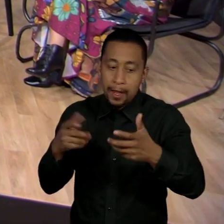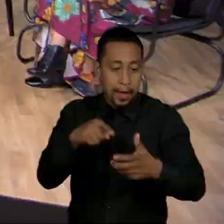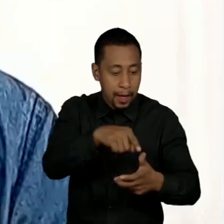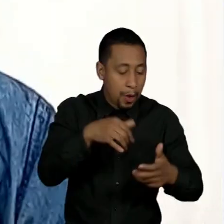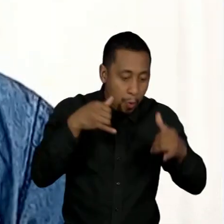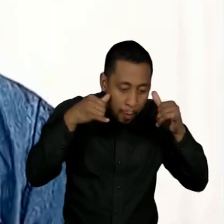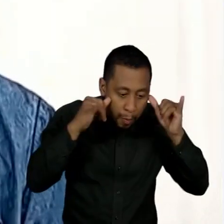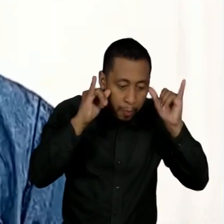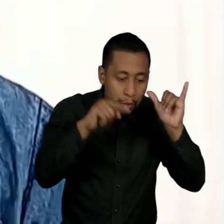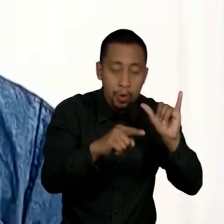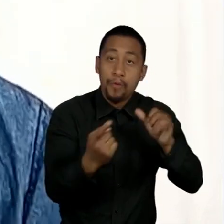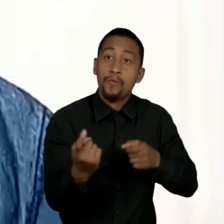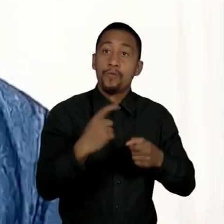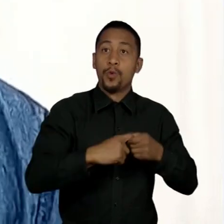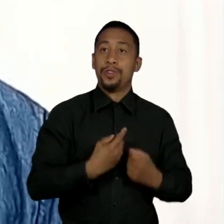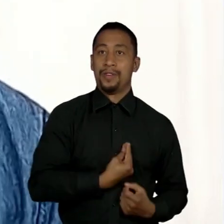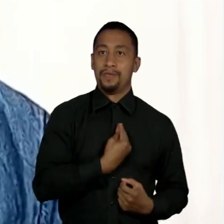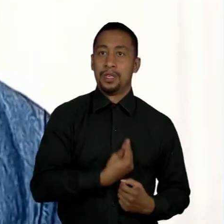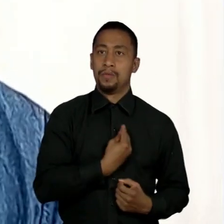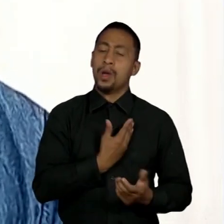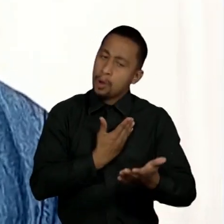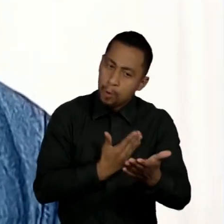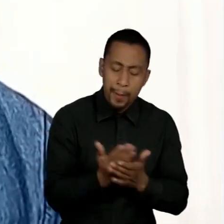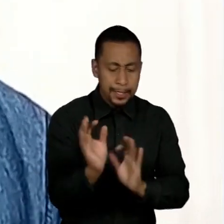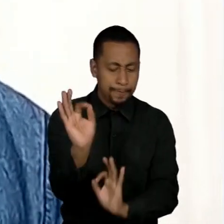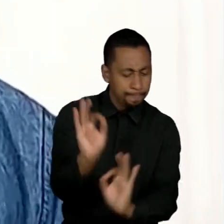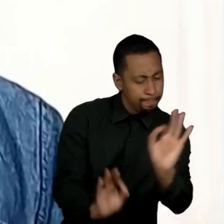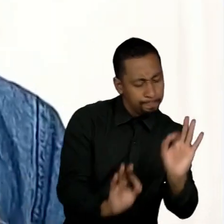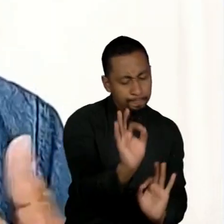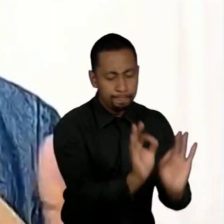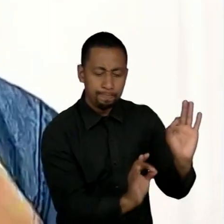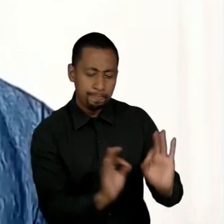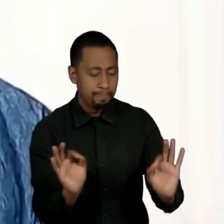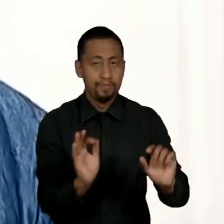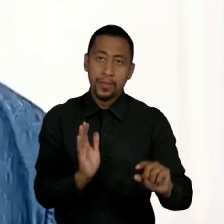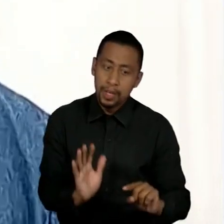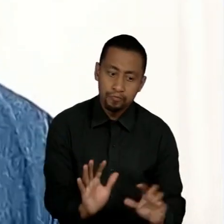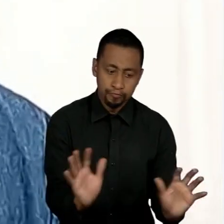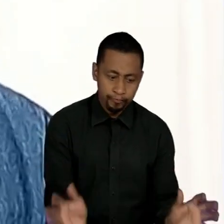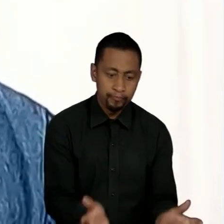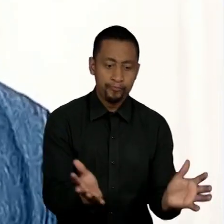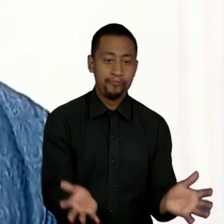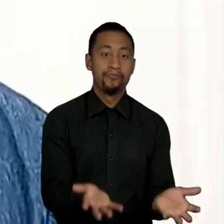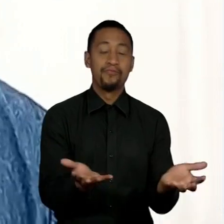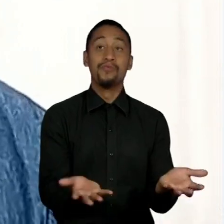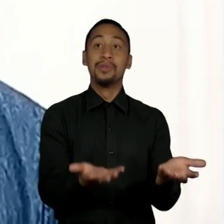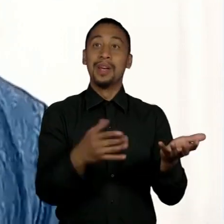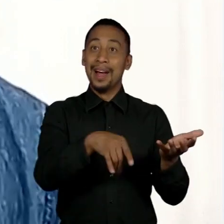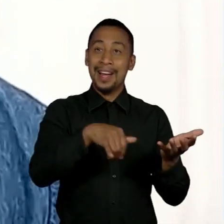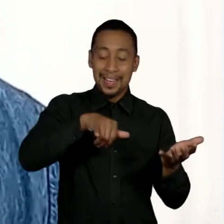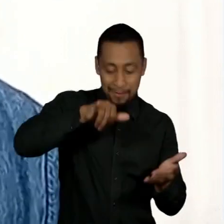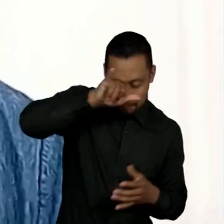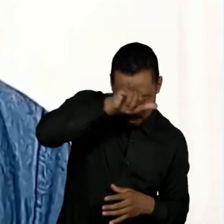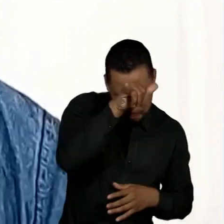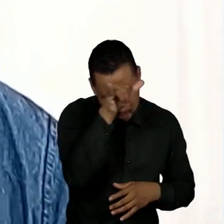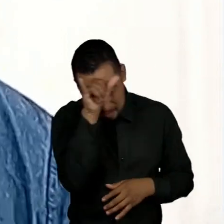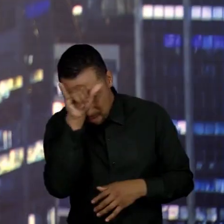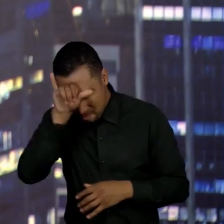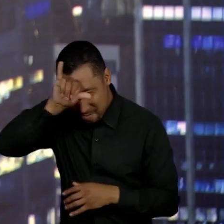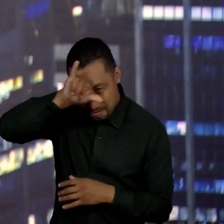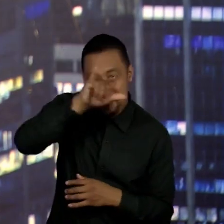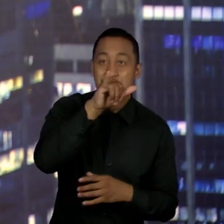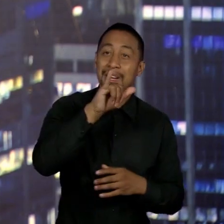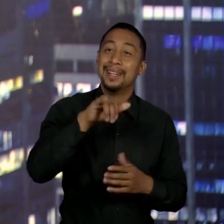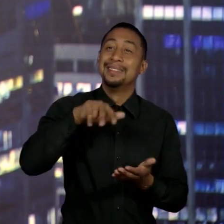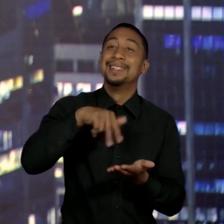Meu Boi, nós temos o cacuriá, nós temos o tambor de crioula, nós temos dança do coco, nós temos quadrilhas, enfim, o São João do Maranhão,